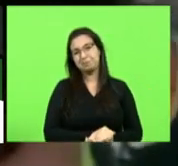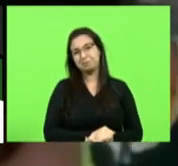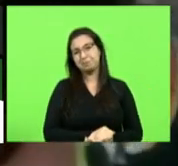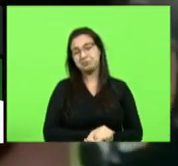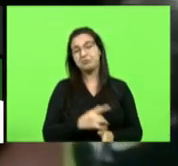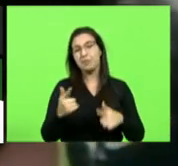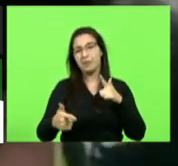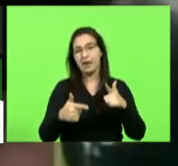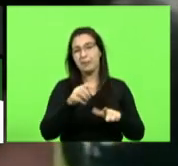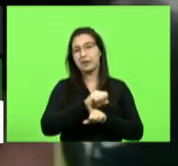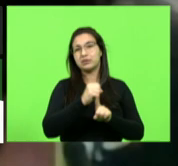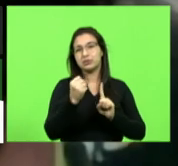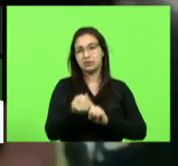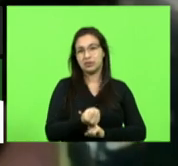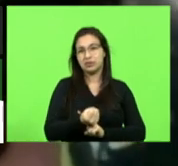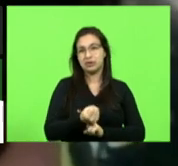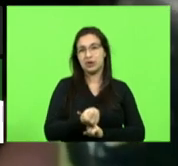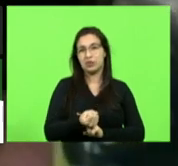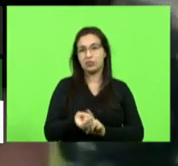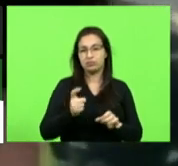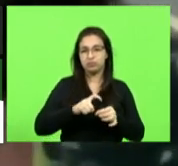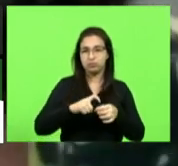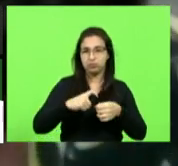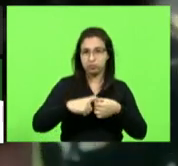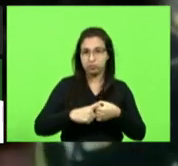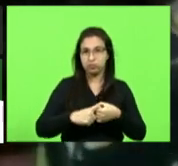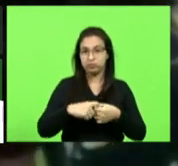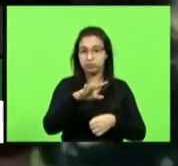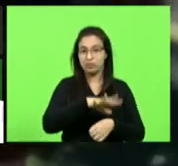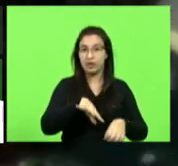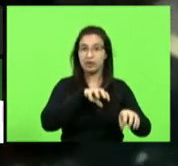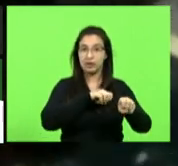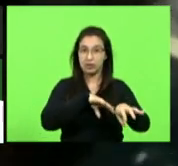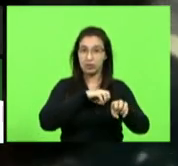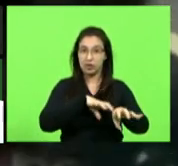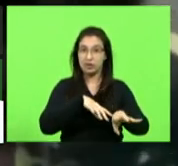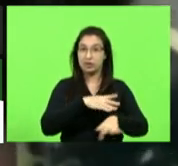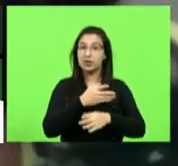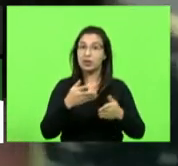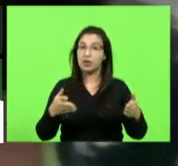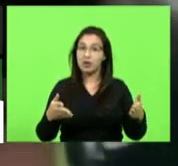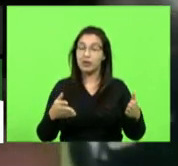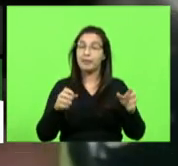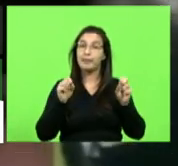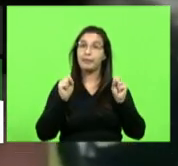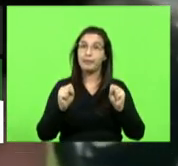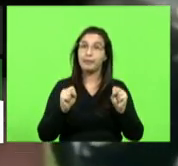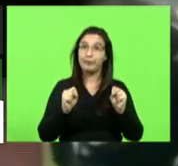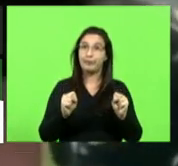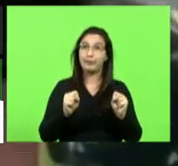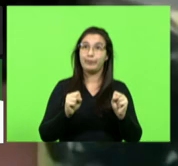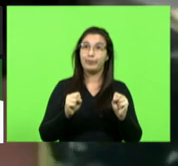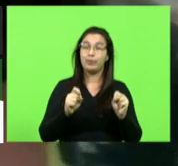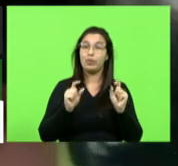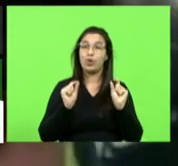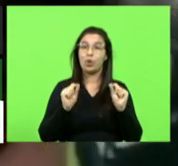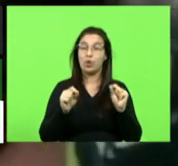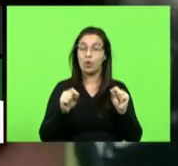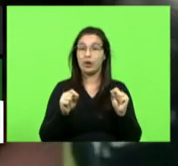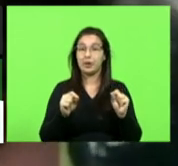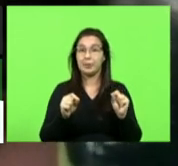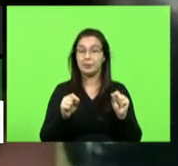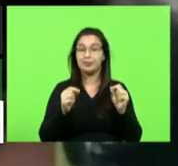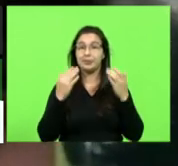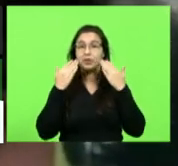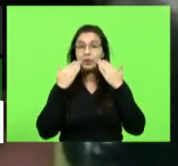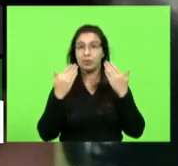parte da equipe multiprofissional no âmbito da educação, nós poderemos, né, trazer